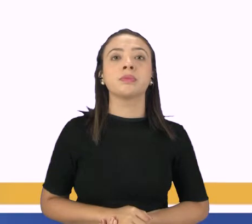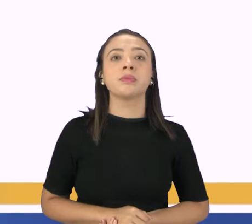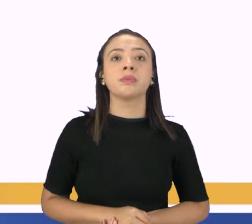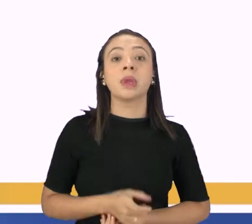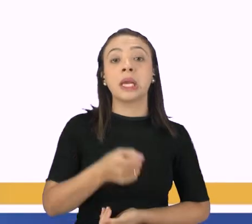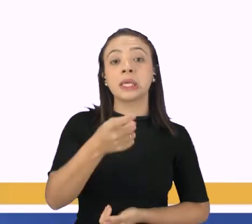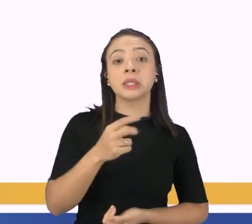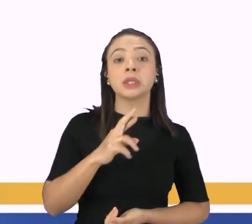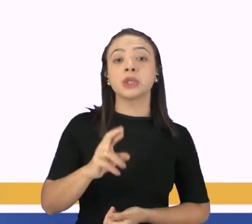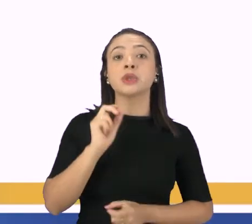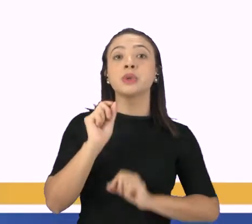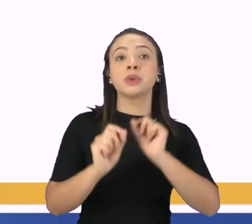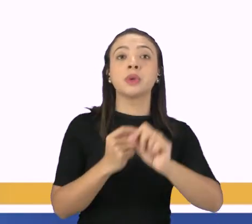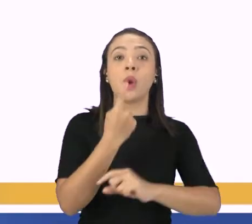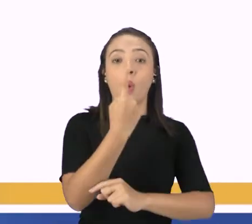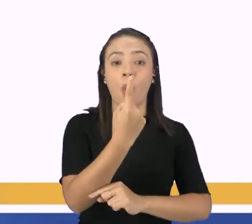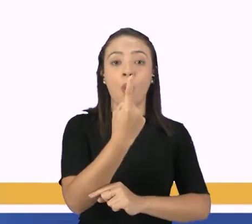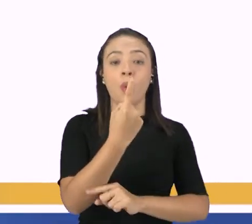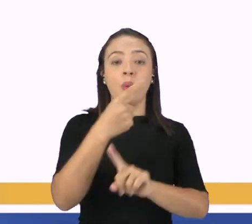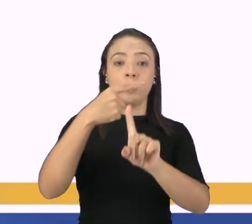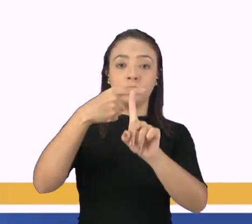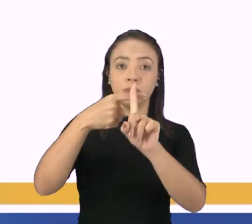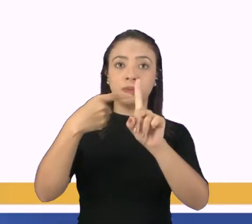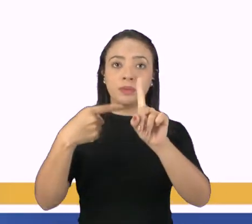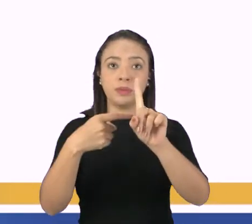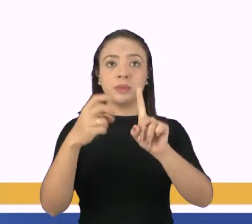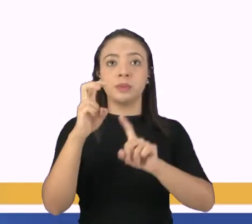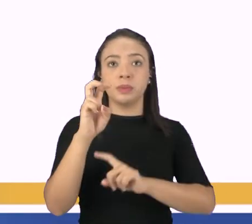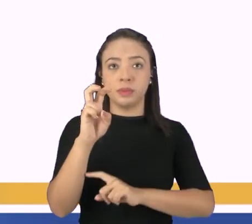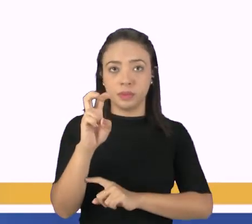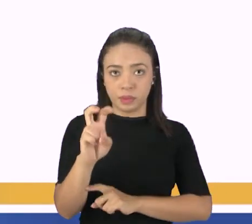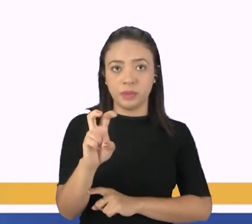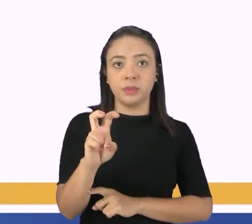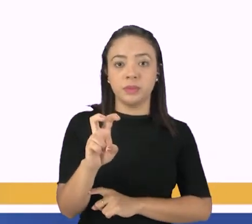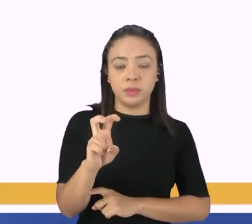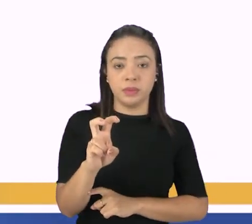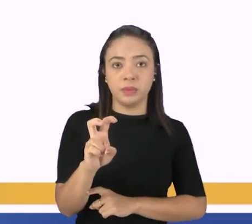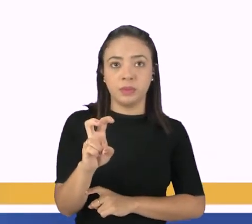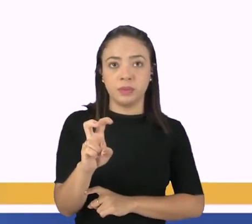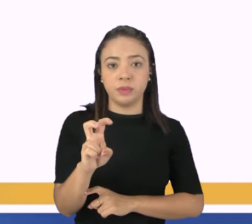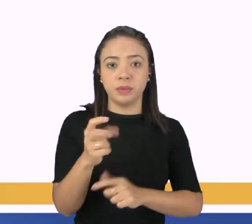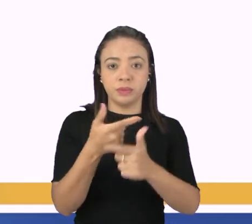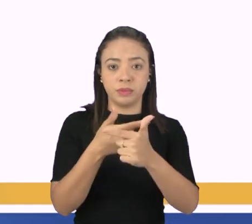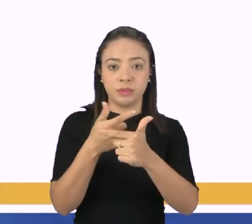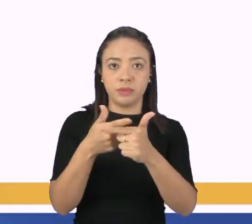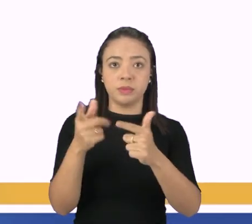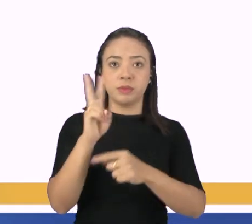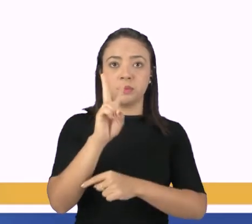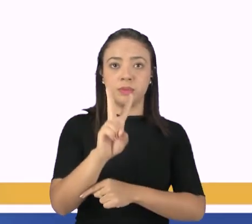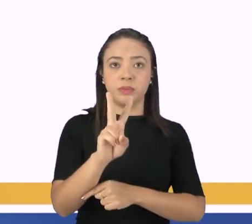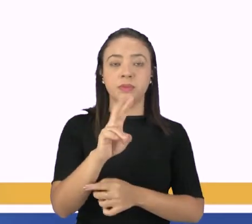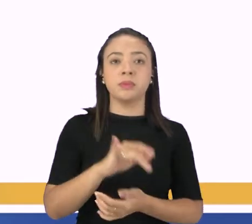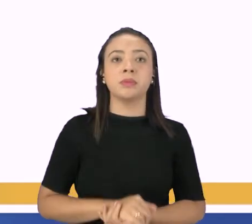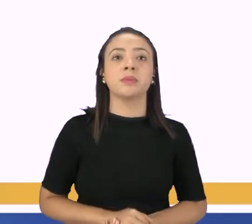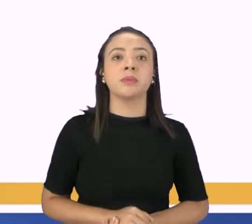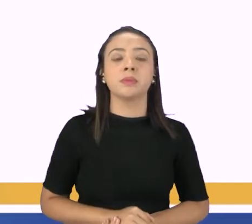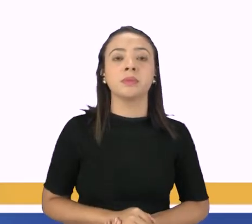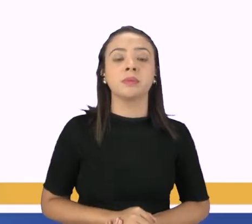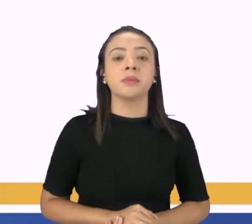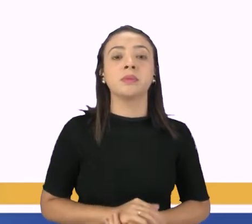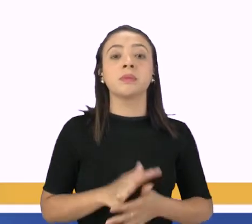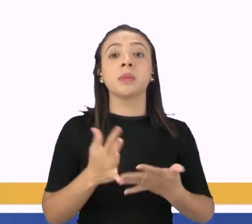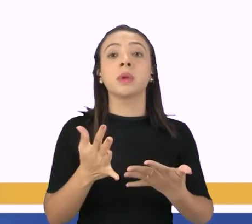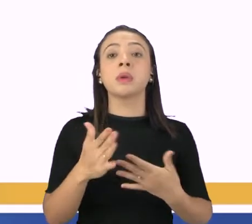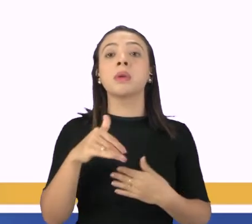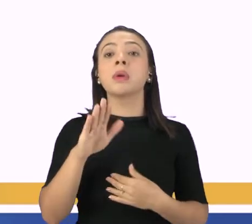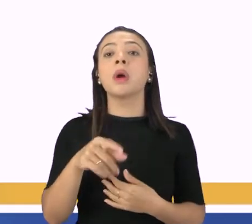de 25 é igual a 5, certo? Então, o nosso x vai ser igual a 1, mais ou menos 5 sobre 2. Muito bem, então, quem